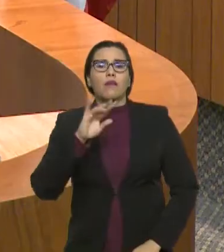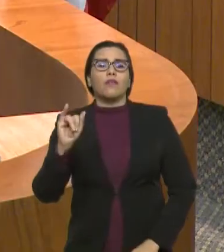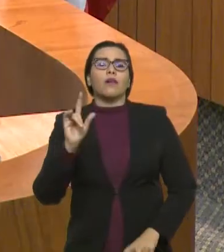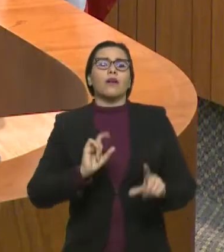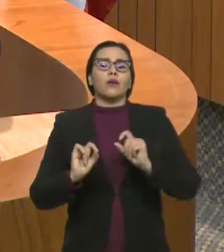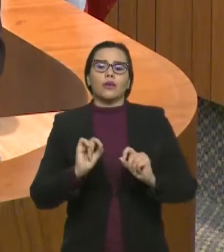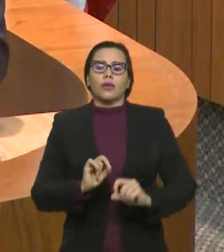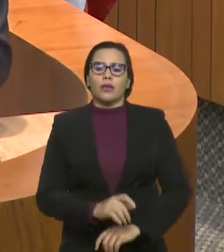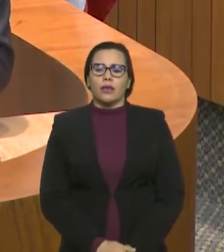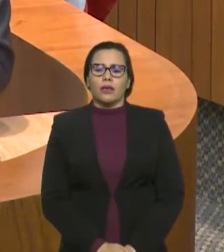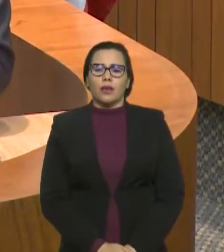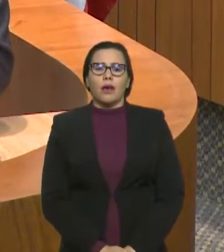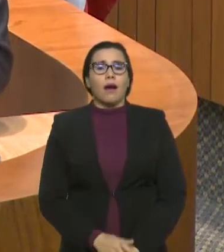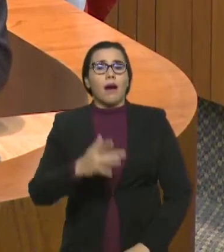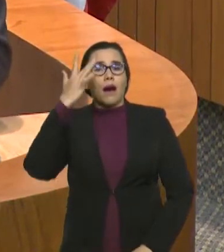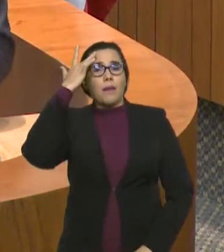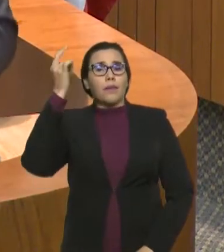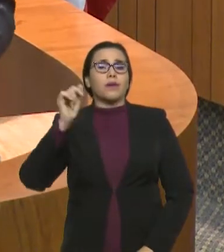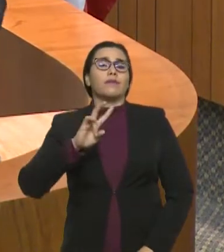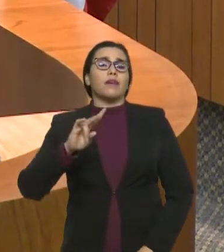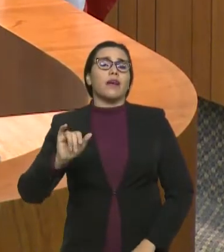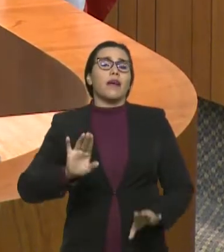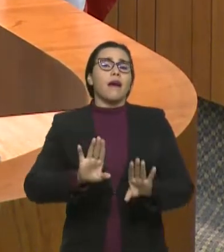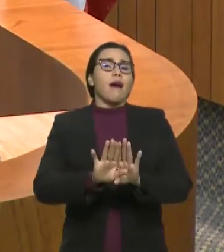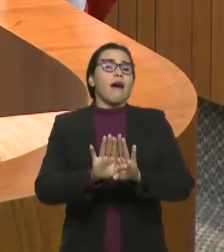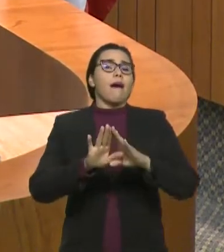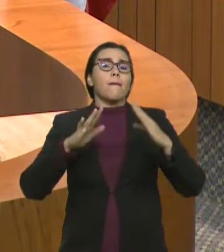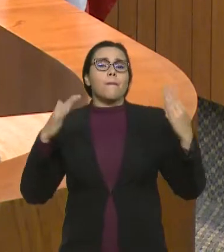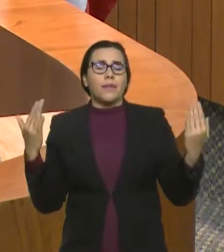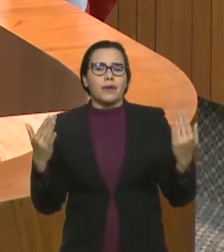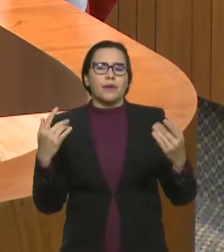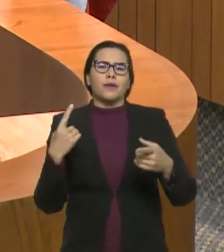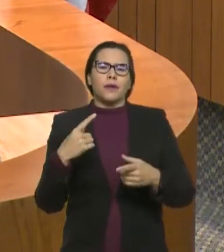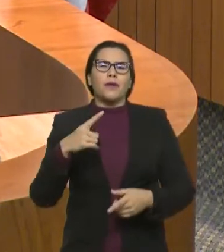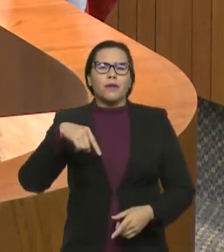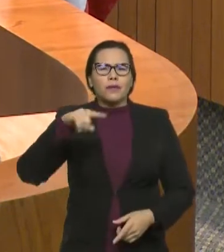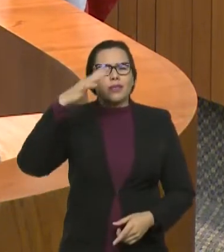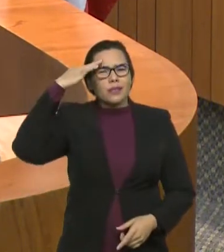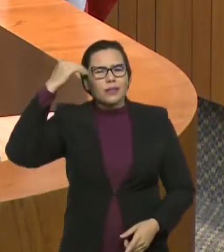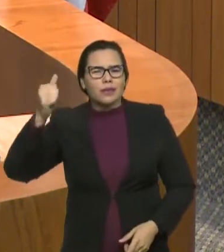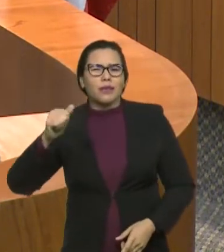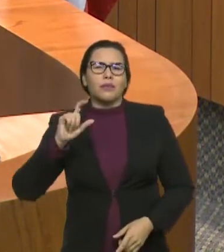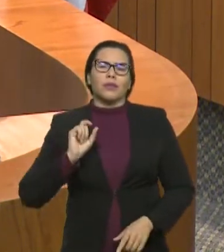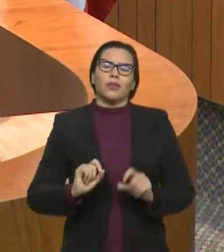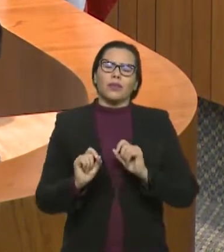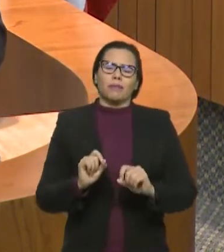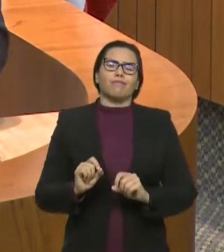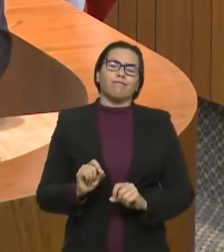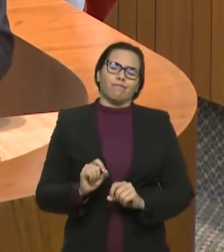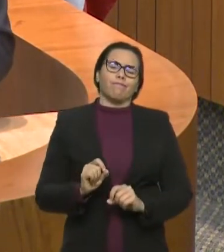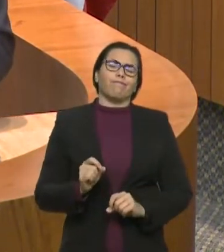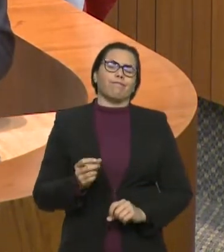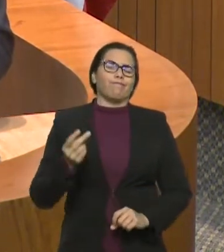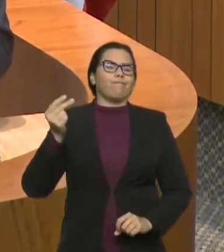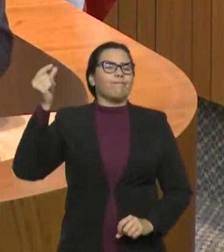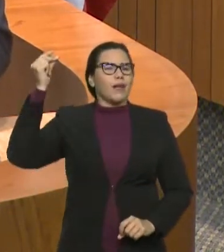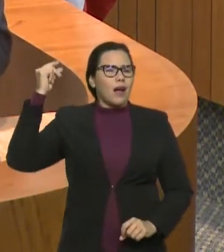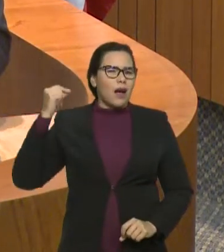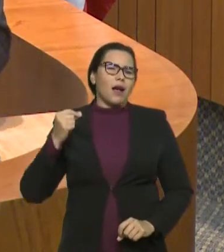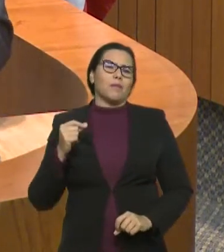Alumar. Amanhã será retomado a produção de alumínio e eu queria